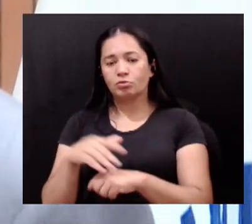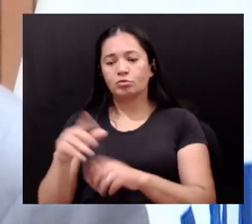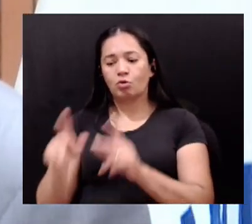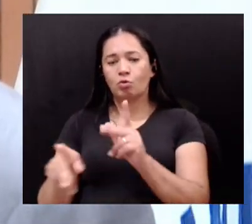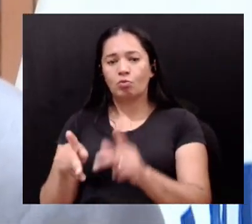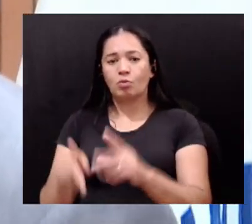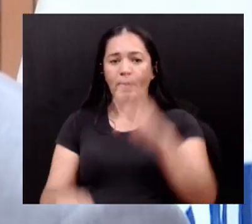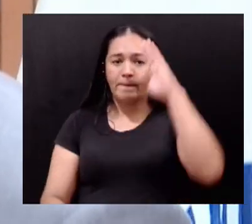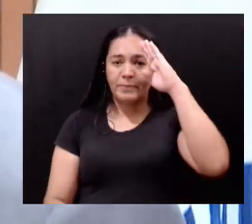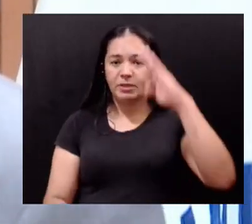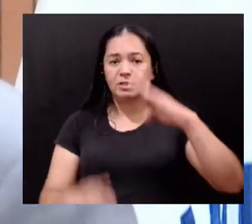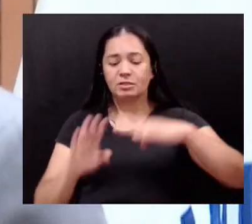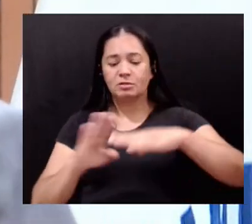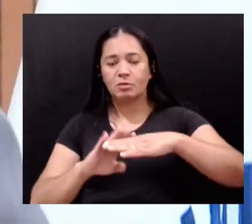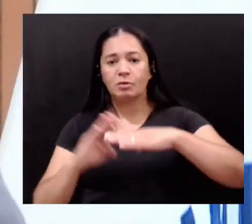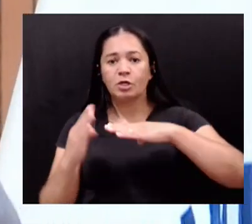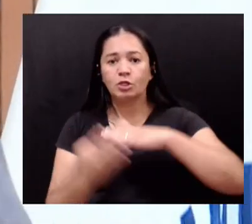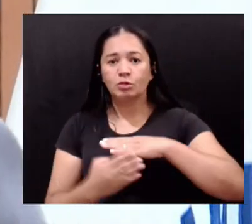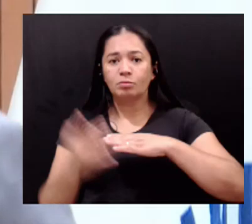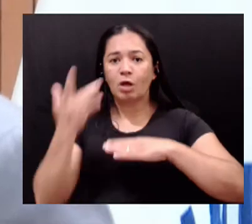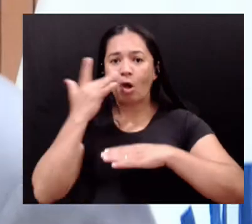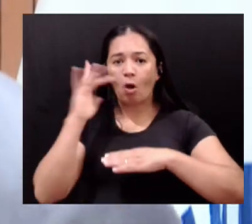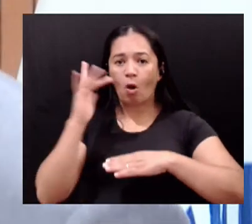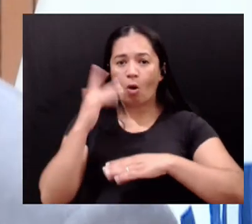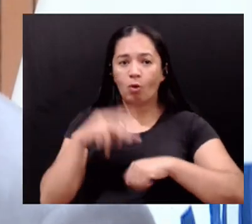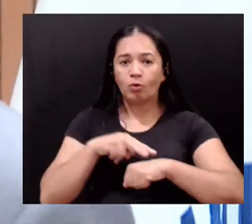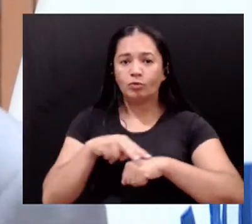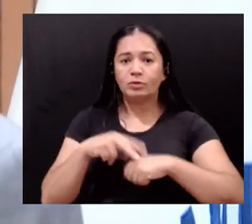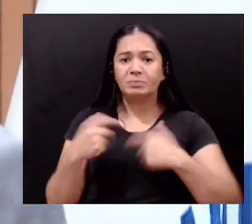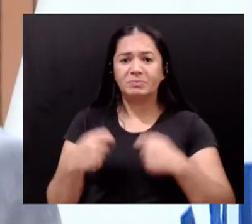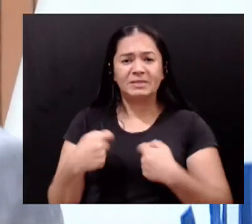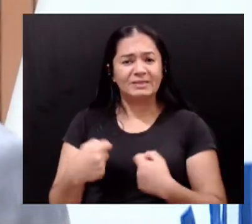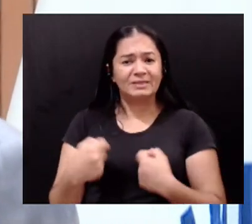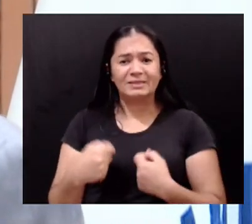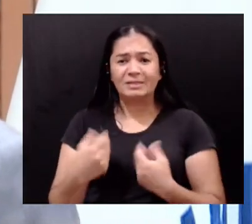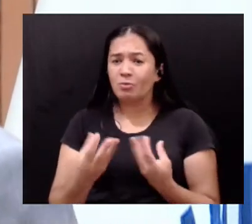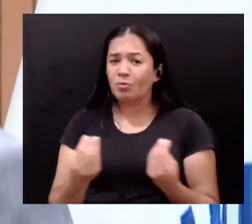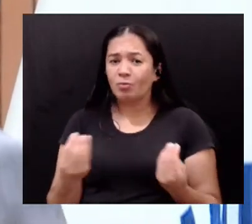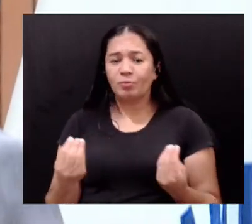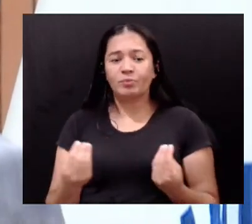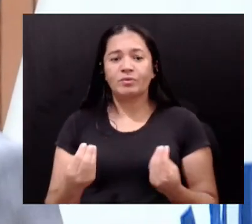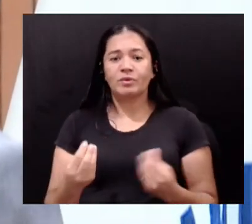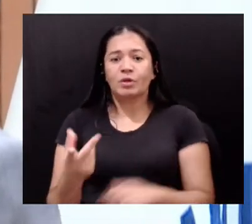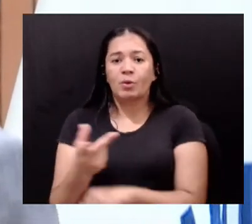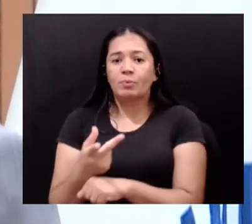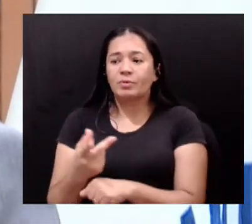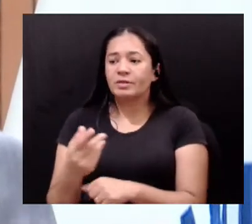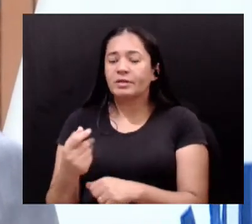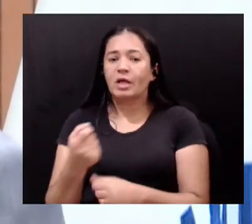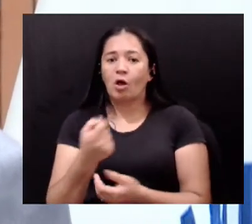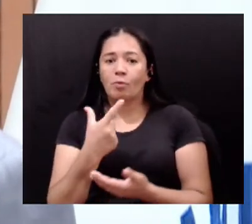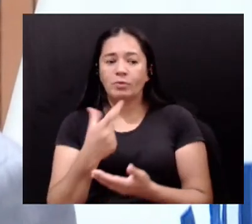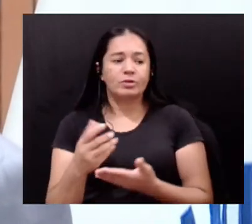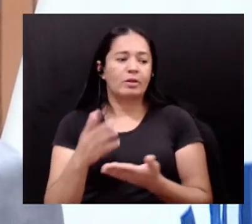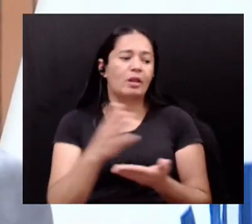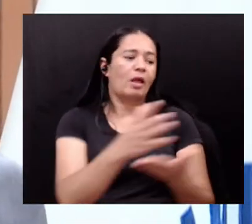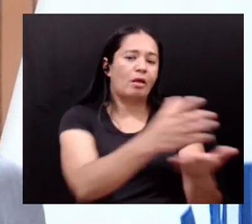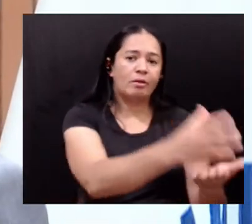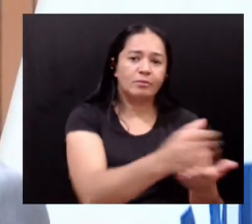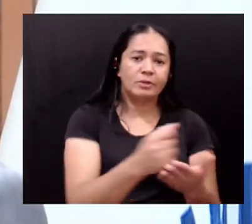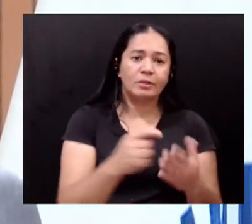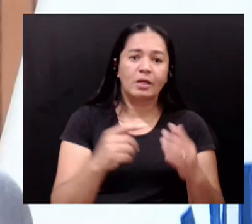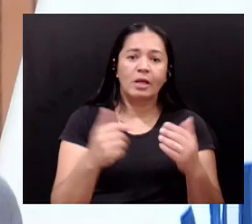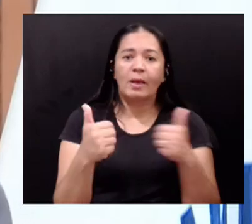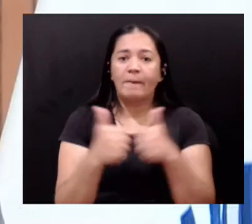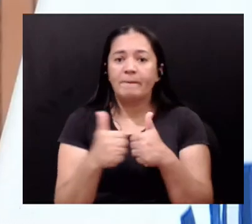onde eu moro, o pessoal viu uma necessidade muito grande de buscar medicamento, que aqui, como é próximo da Câmara, fica muito difícil. Muitas pessoas